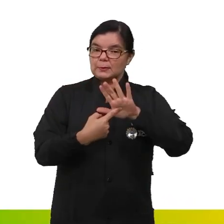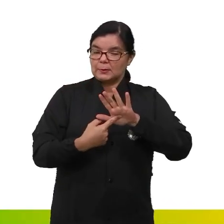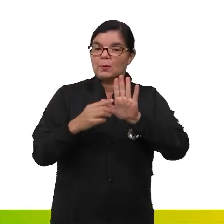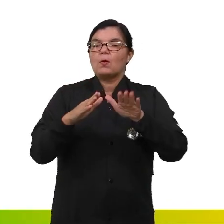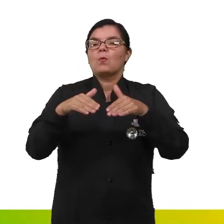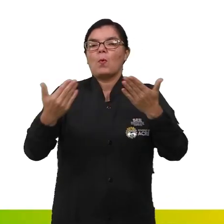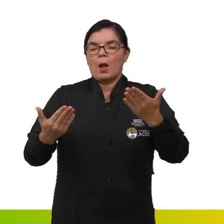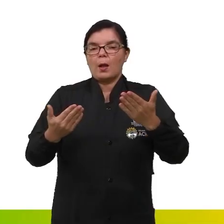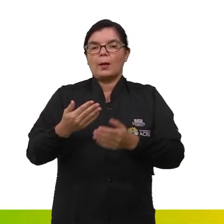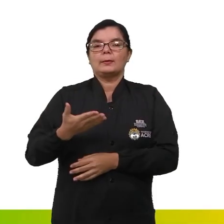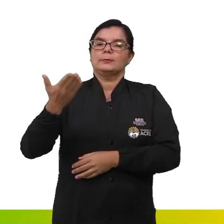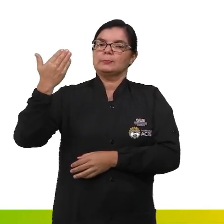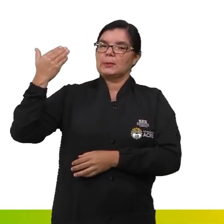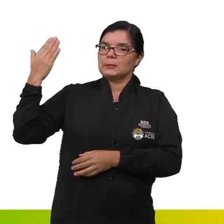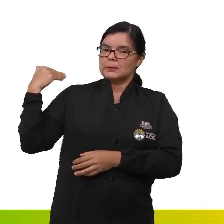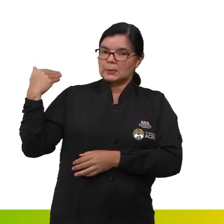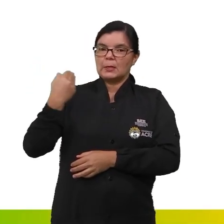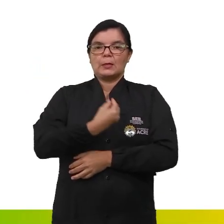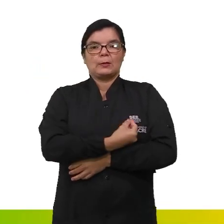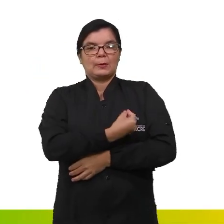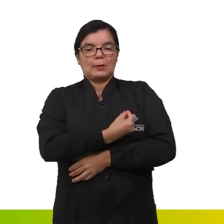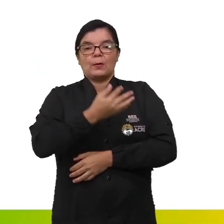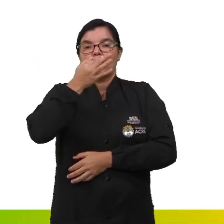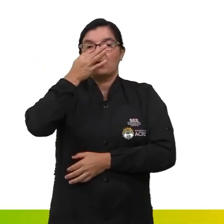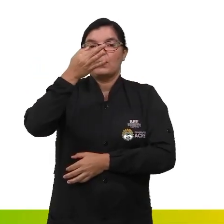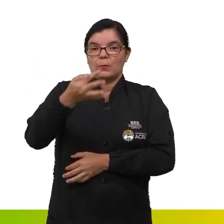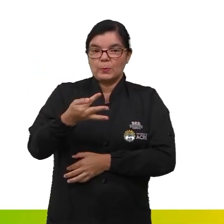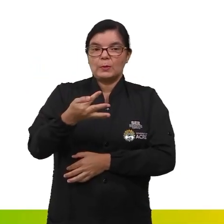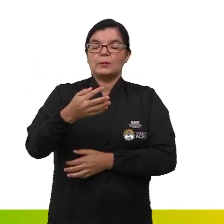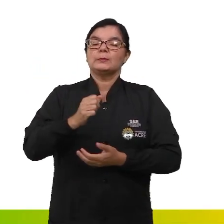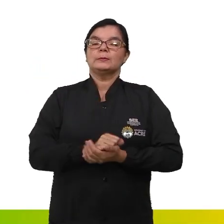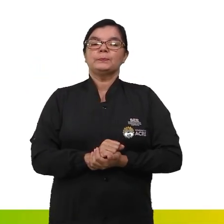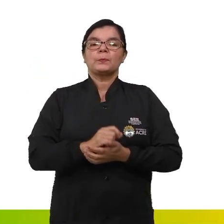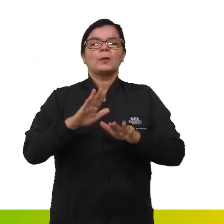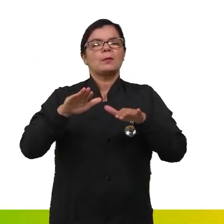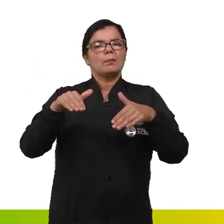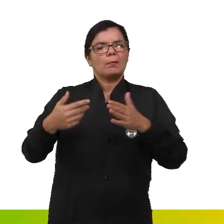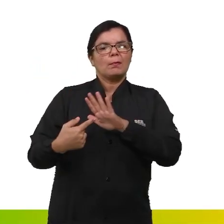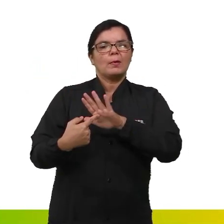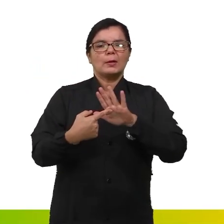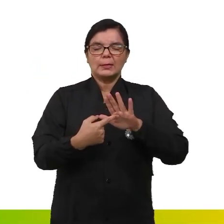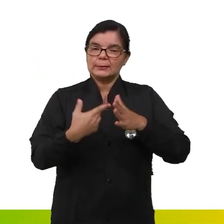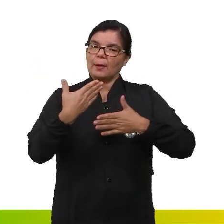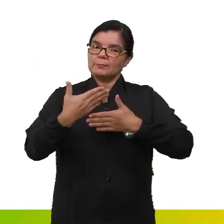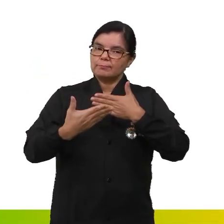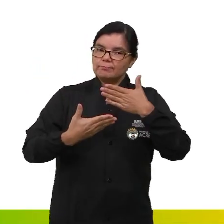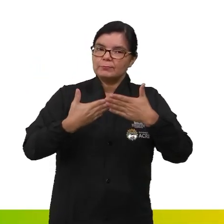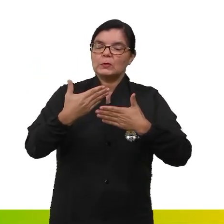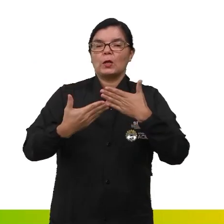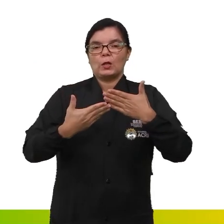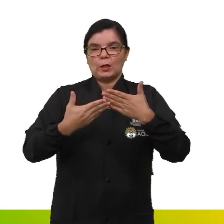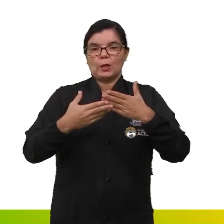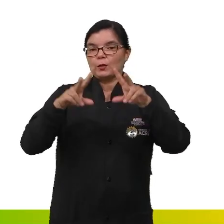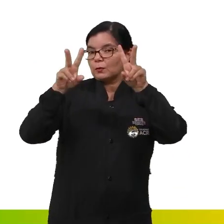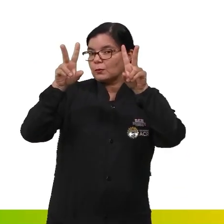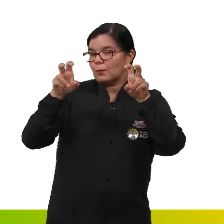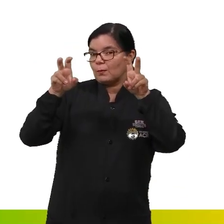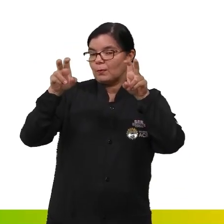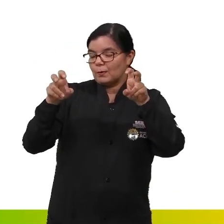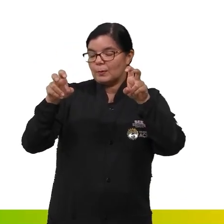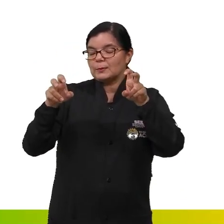quais tempos verbais eles vão se efetivar ali, que indicam aí essa progressão temática,